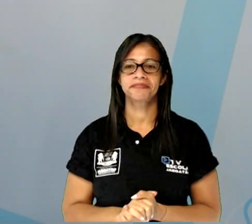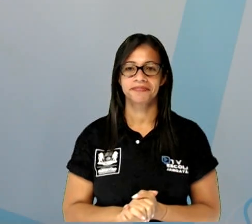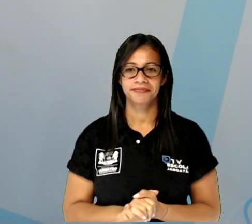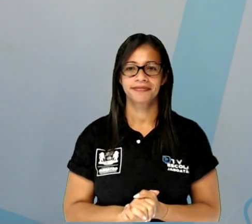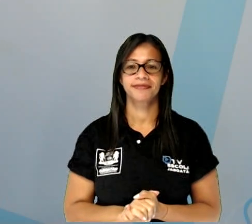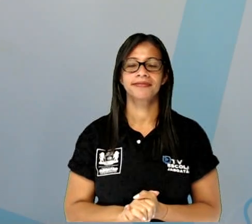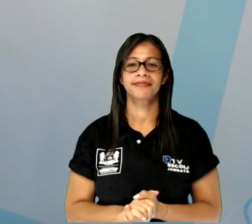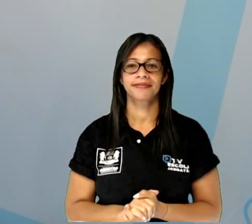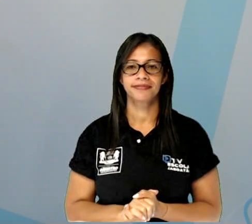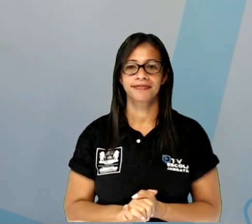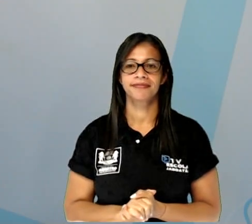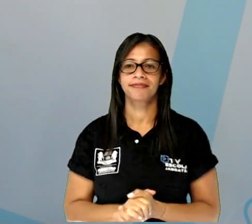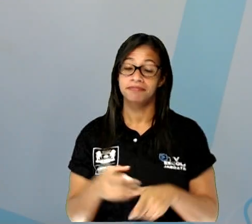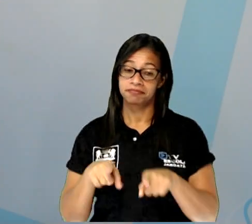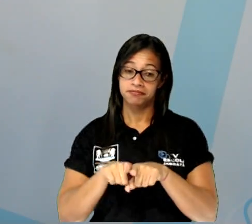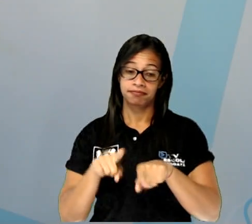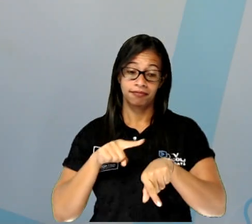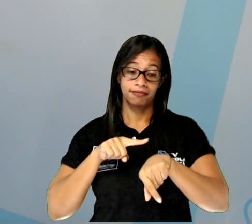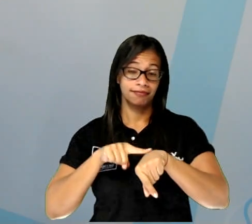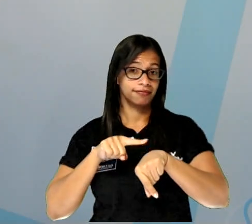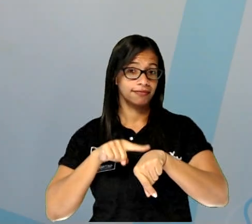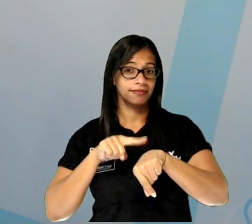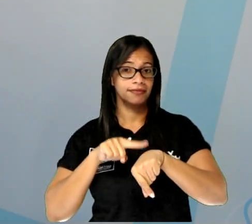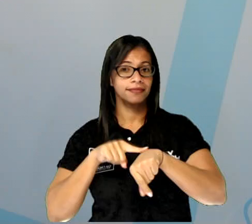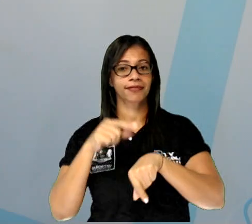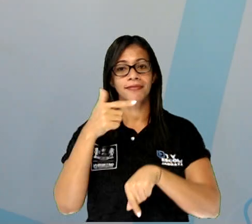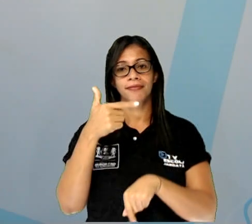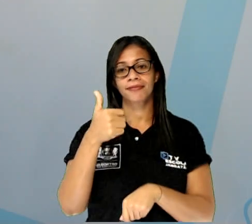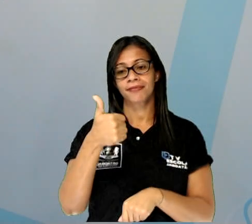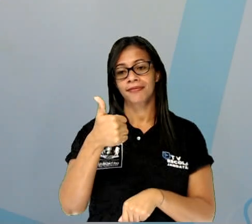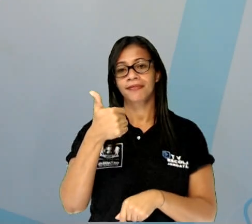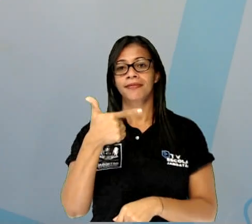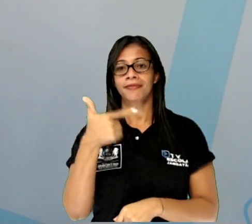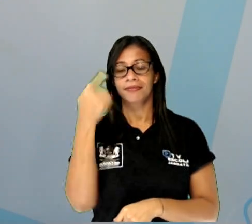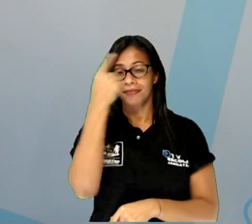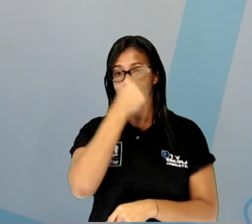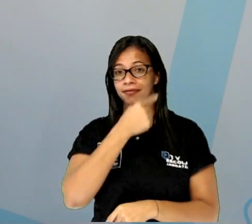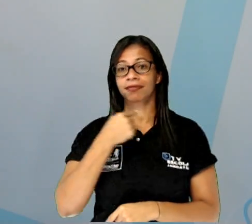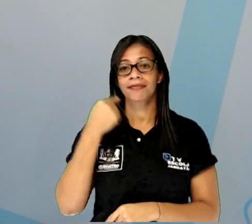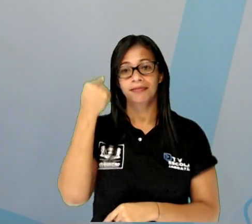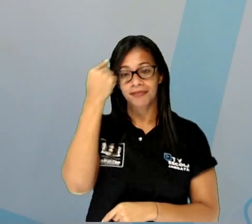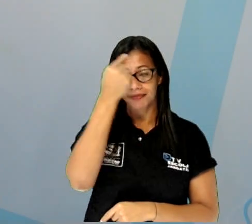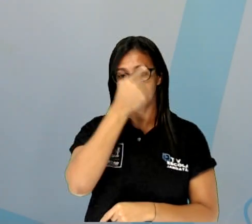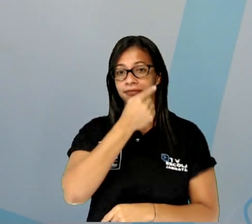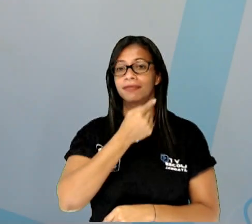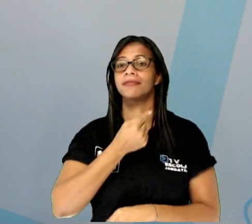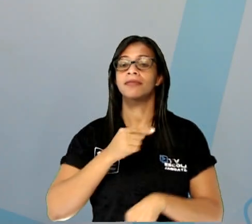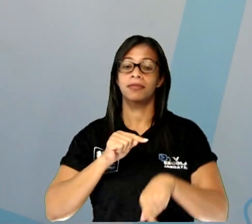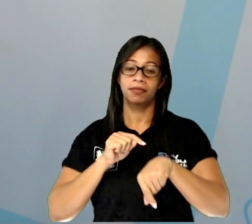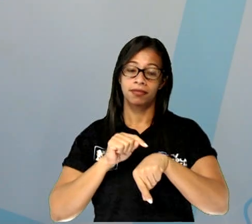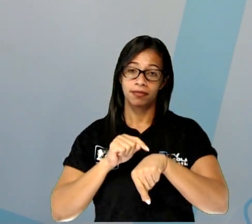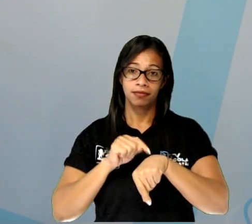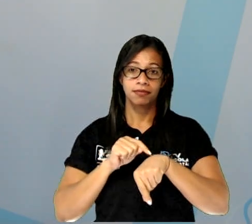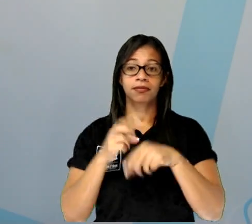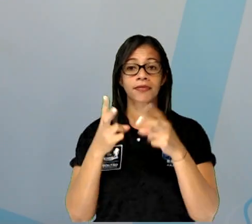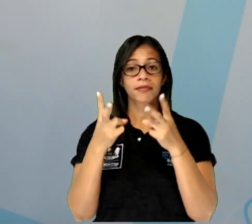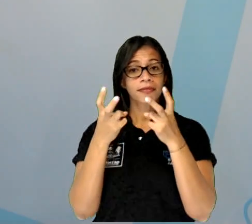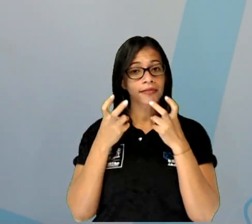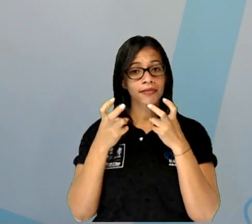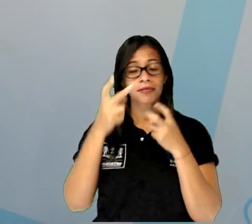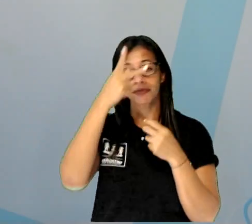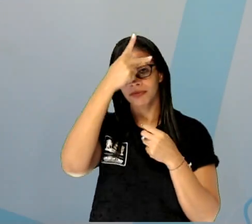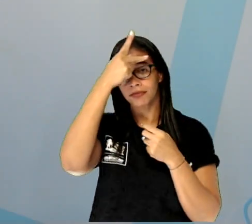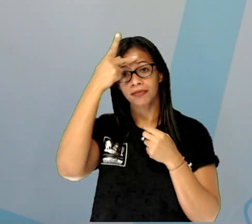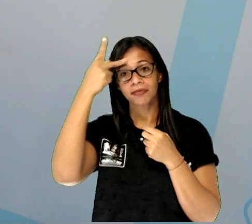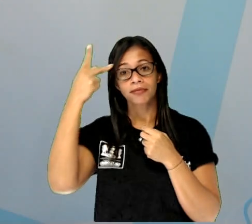forma, né? O horário de meio-dia é o horário que a gente percebe bastante, né? Quando os objetos ou as pessoas expostos